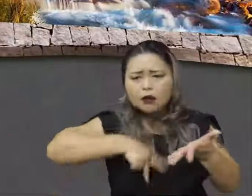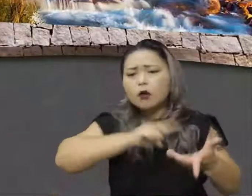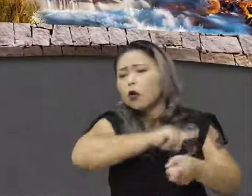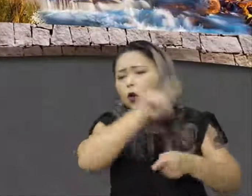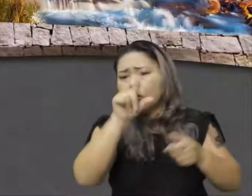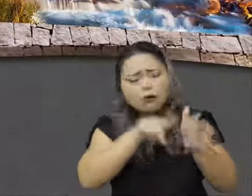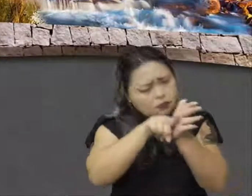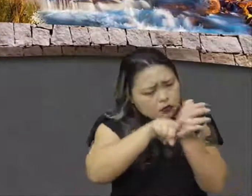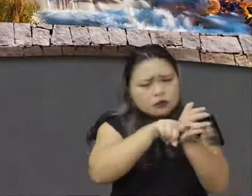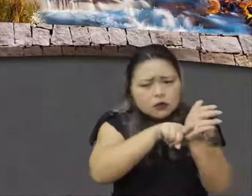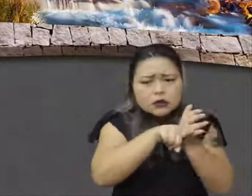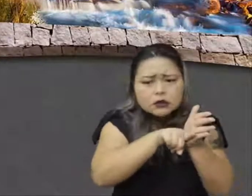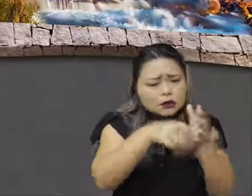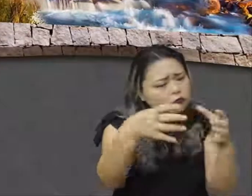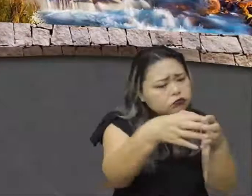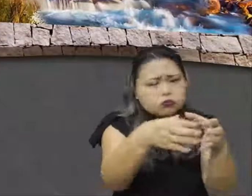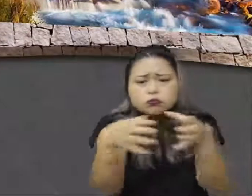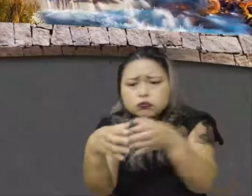lá, pesquisa.